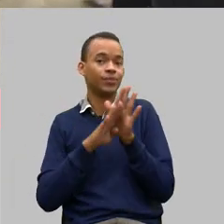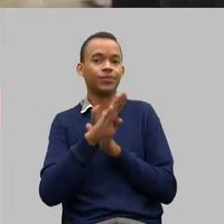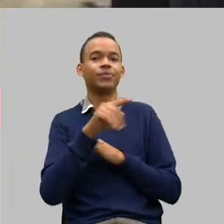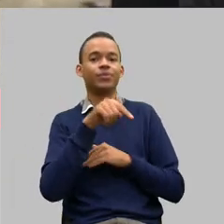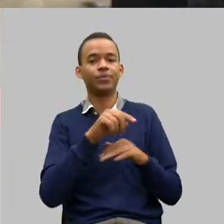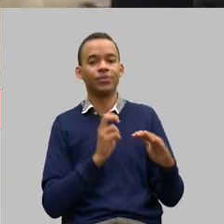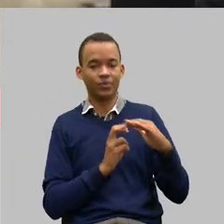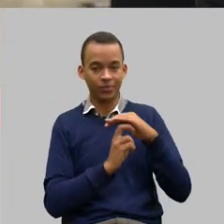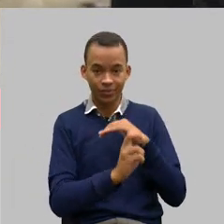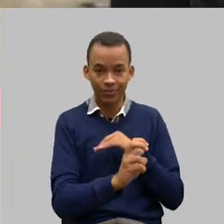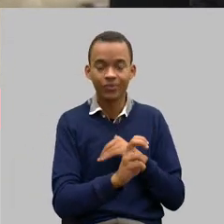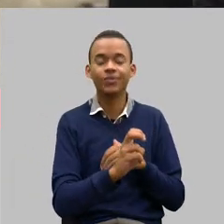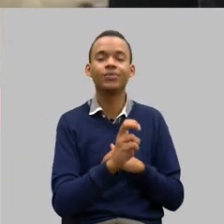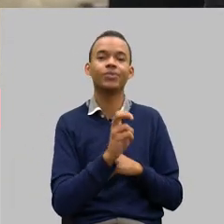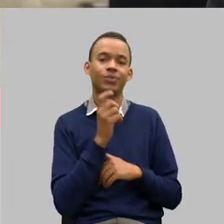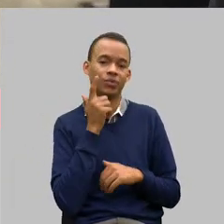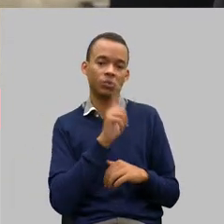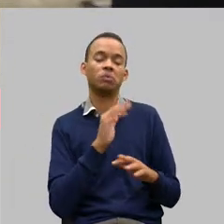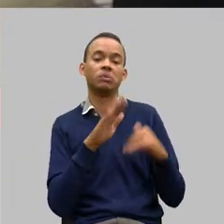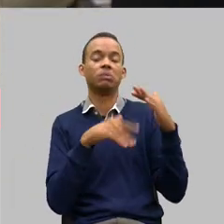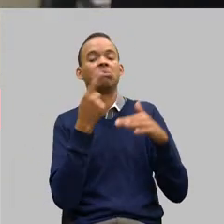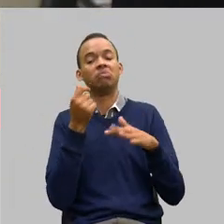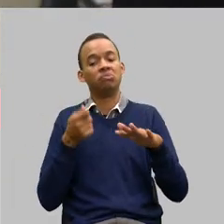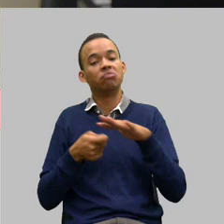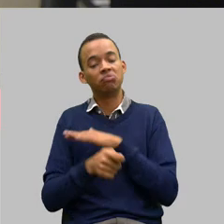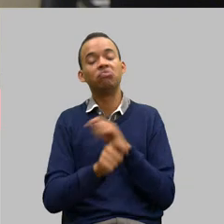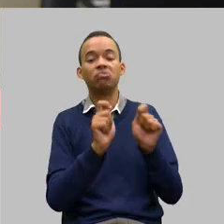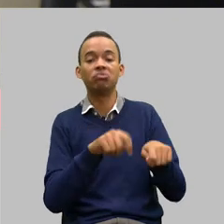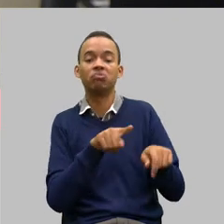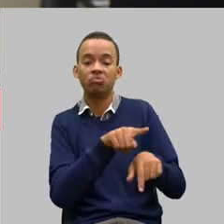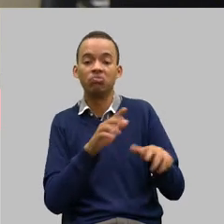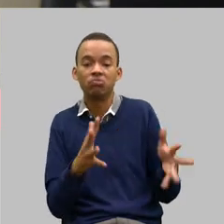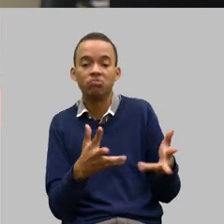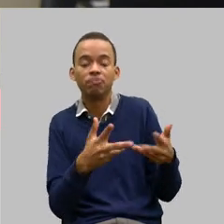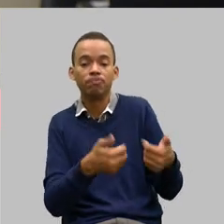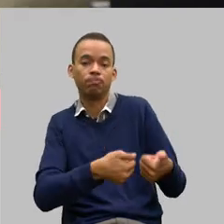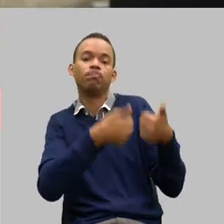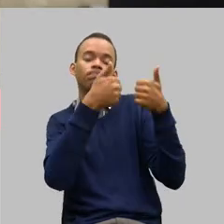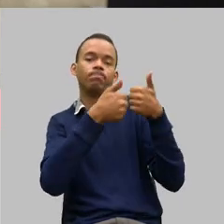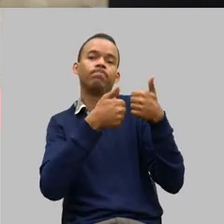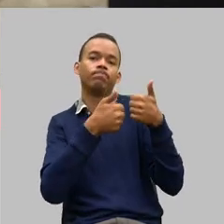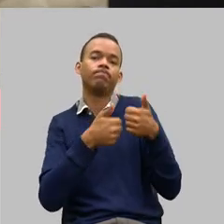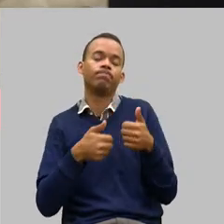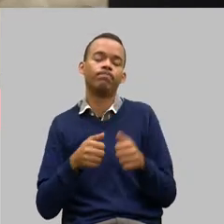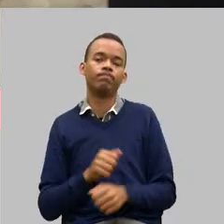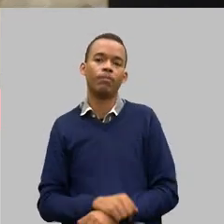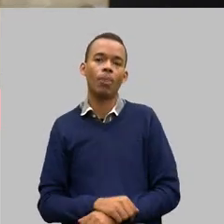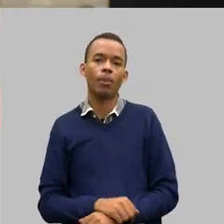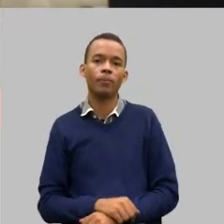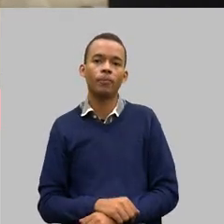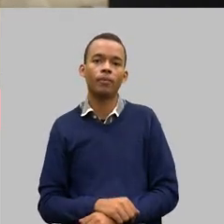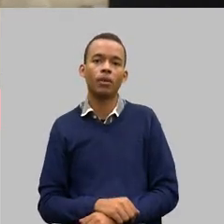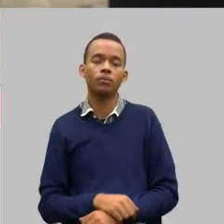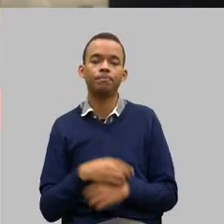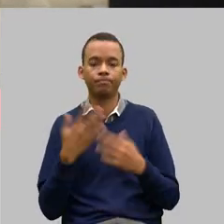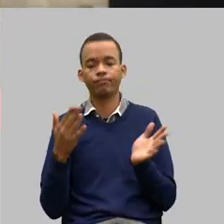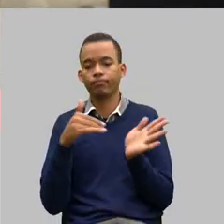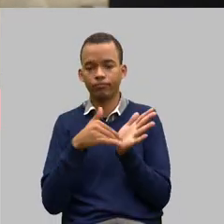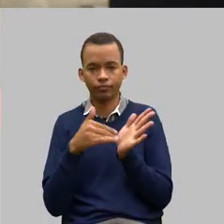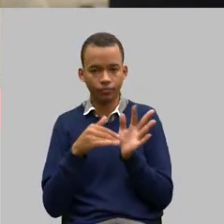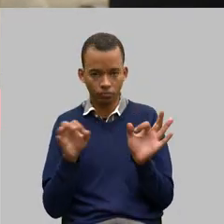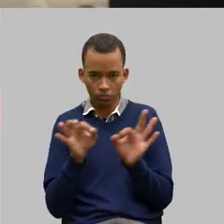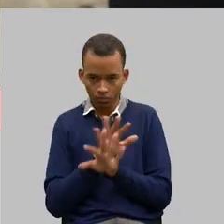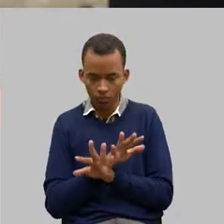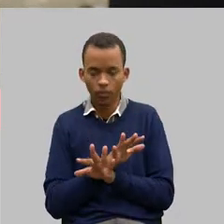trê do metrô a par partir desses investimentos e dessas outorgas ferroviárias federais eh de forma breve para finalizar